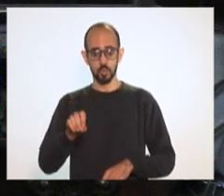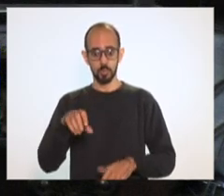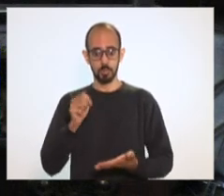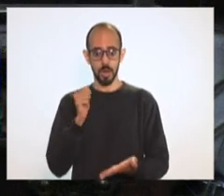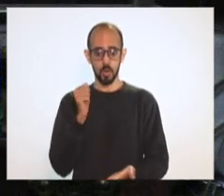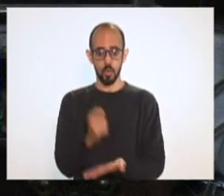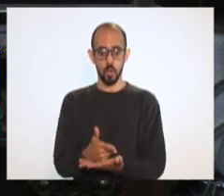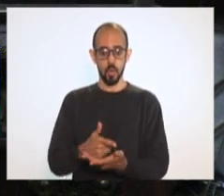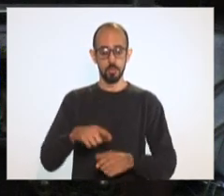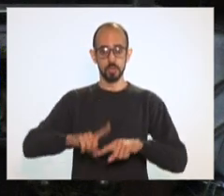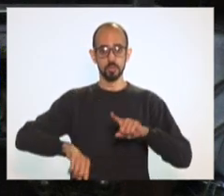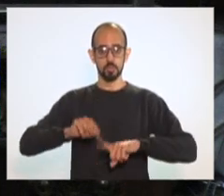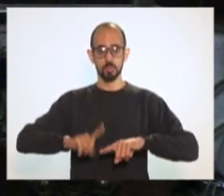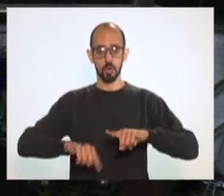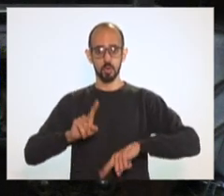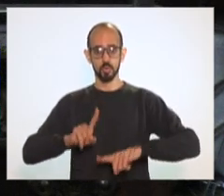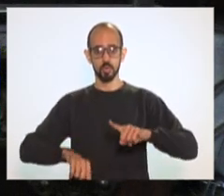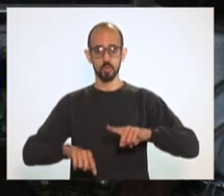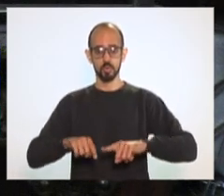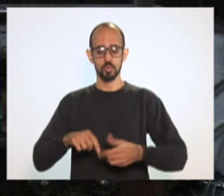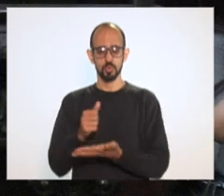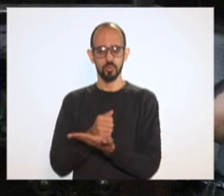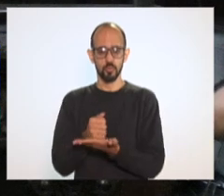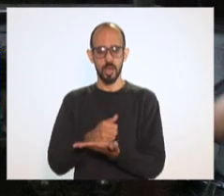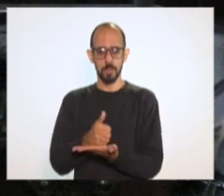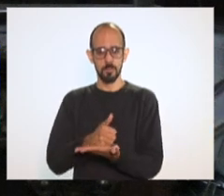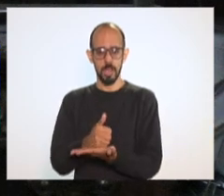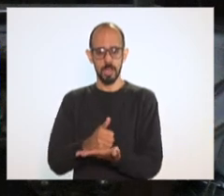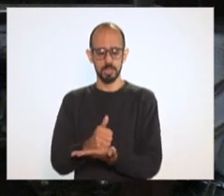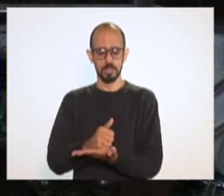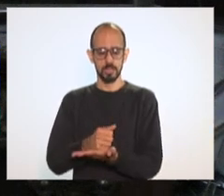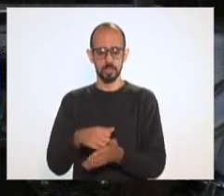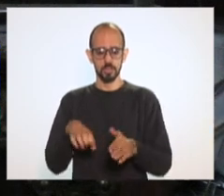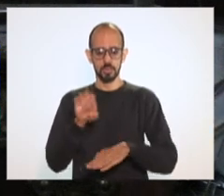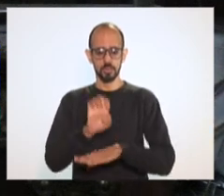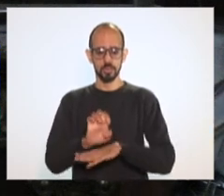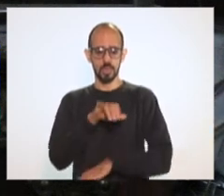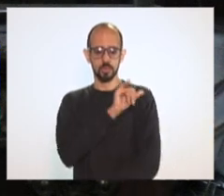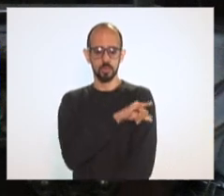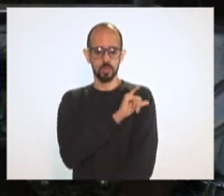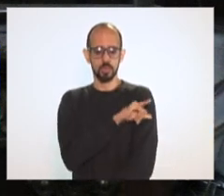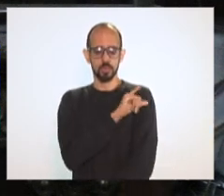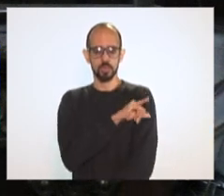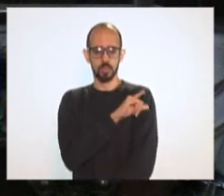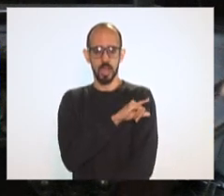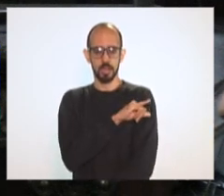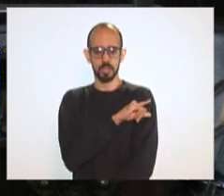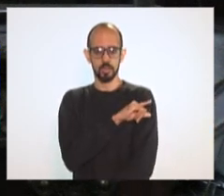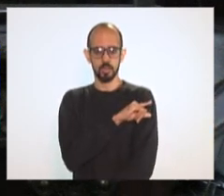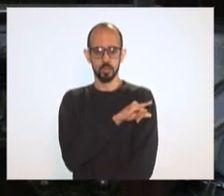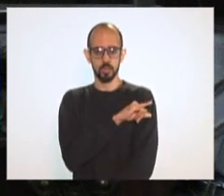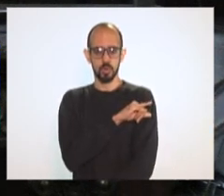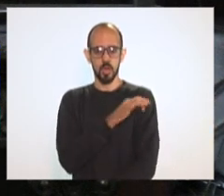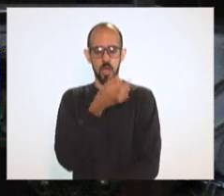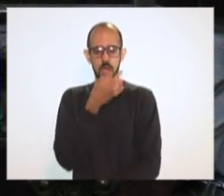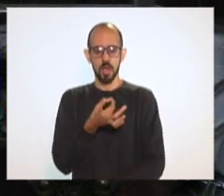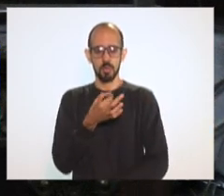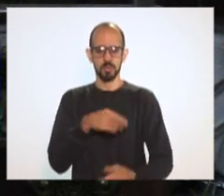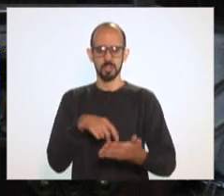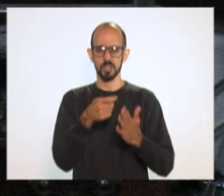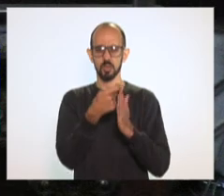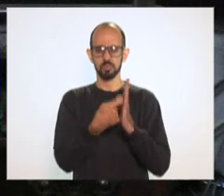insumos e fármacos produzidos no Estado do Rio de Janeiro e da outras providências. Pareceres da Comissão de Constituição e Justiça pela